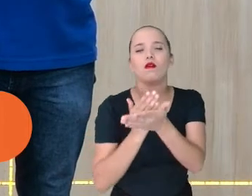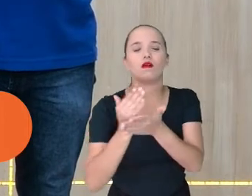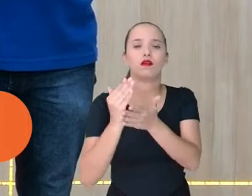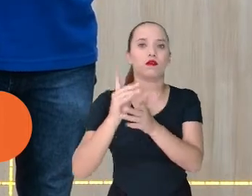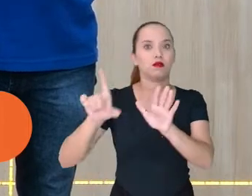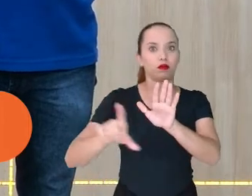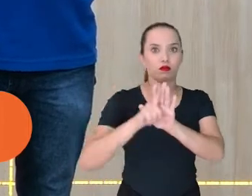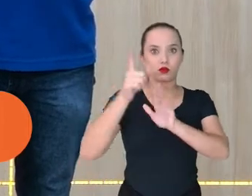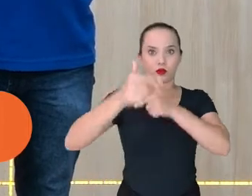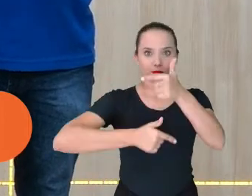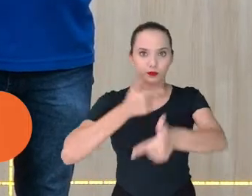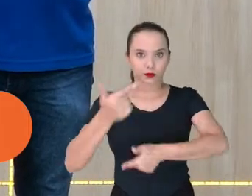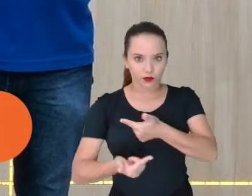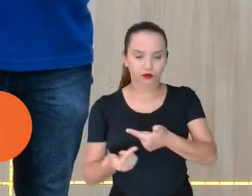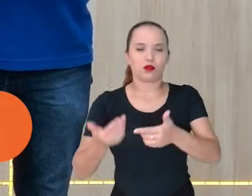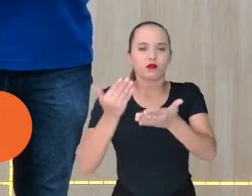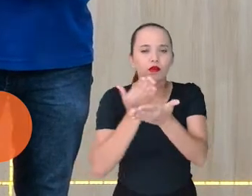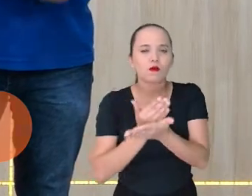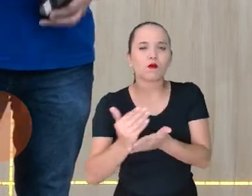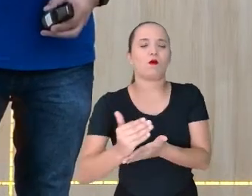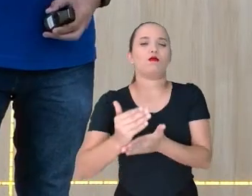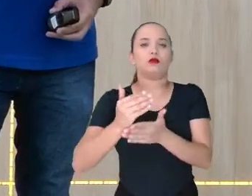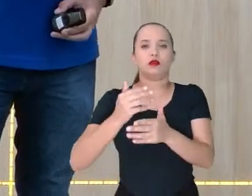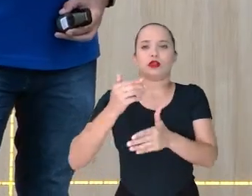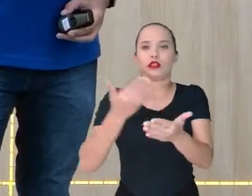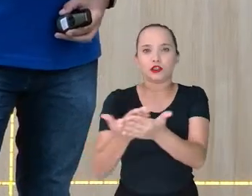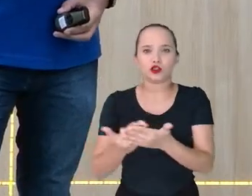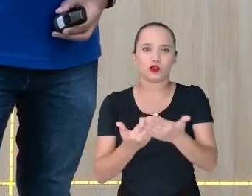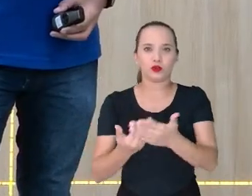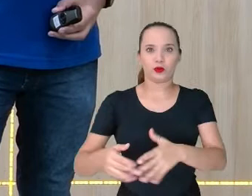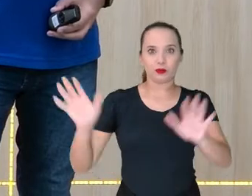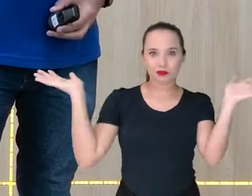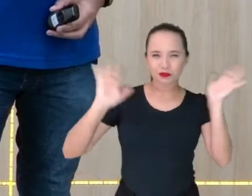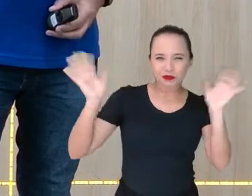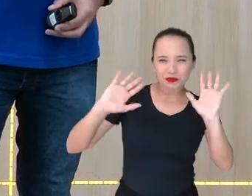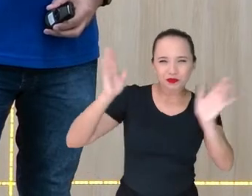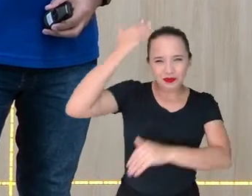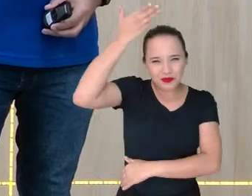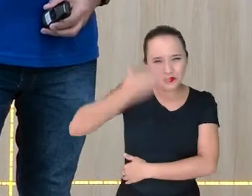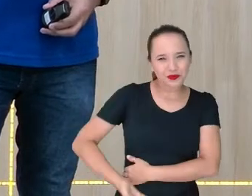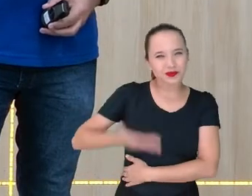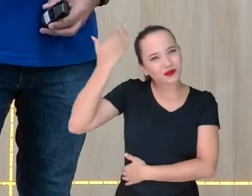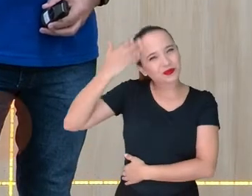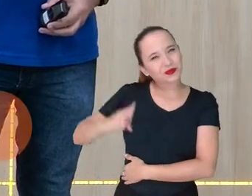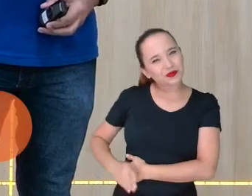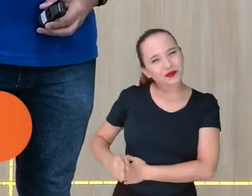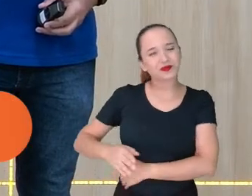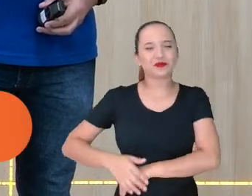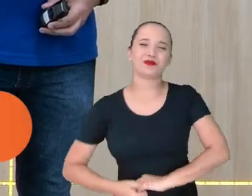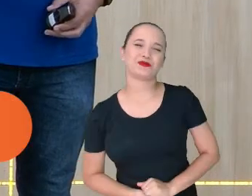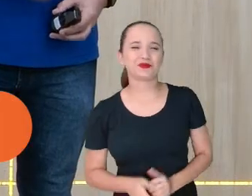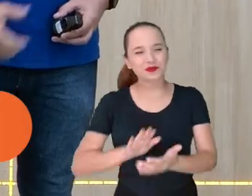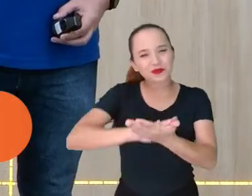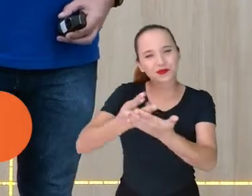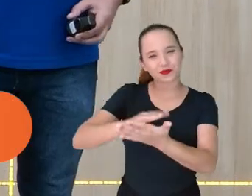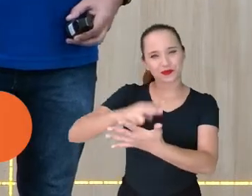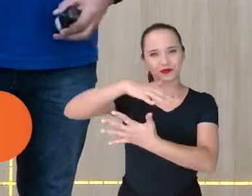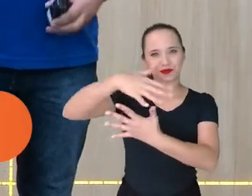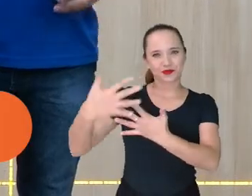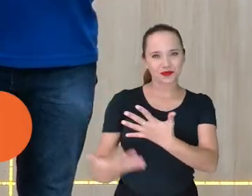desses assuntos, desses temas. Estamos hoje aqui com Brielle, tudo bem, Brielle? Nossa intérprete de Libras, tá